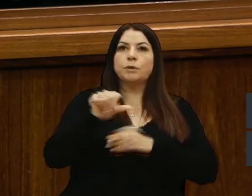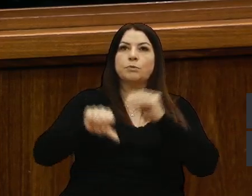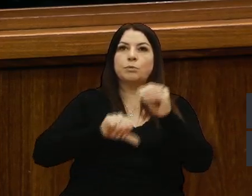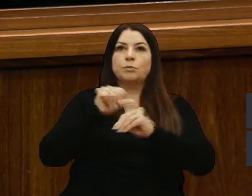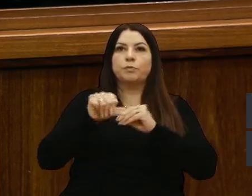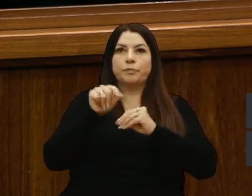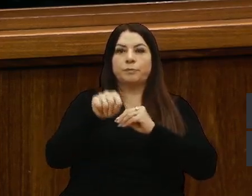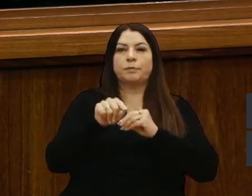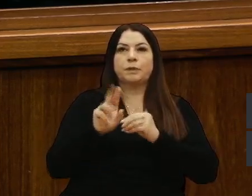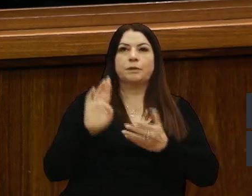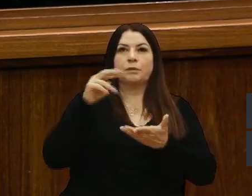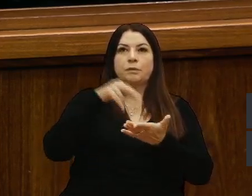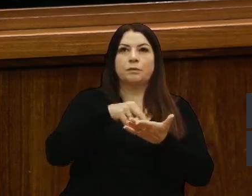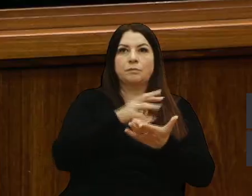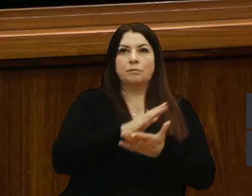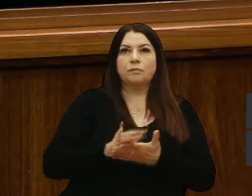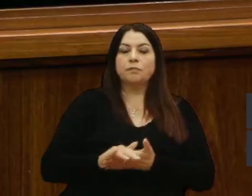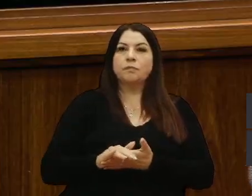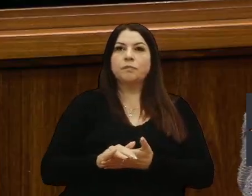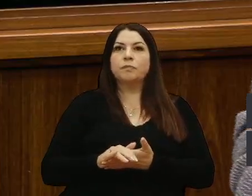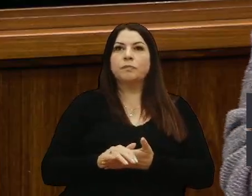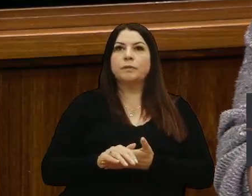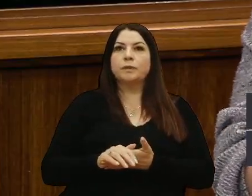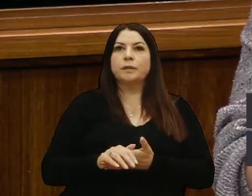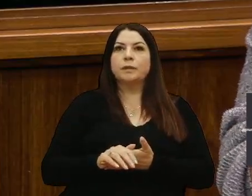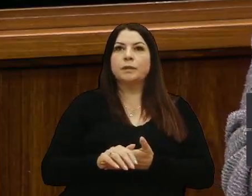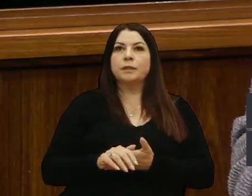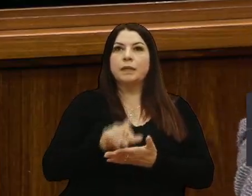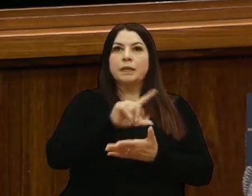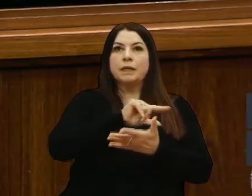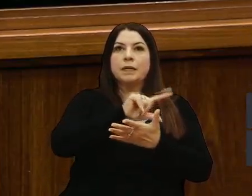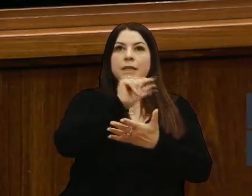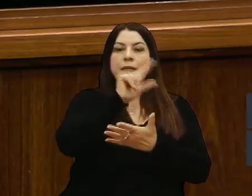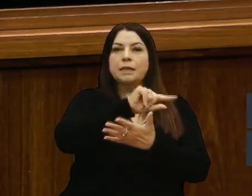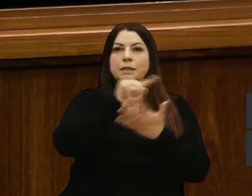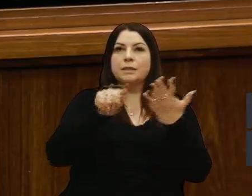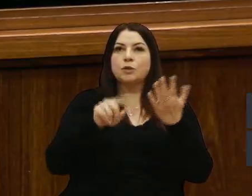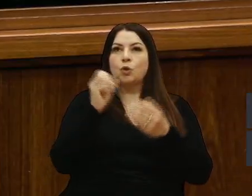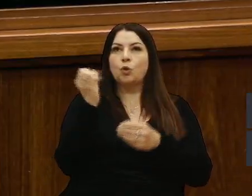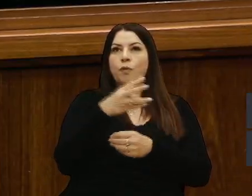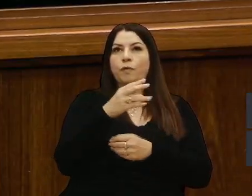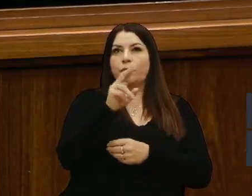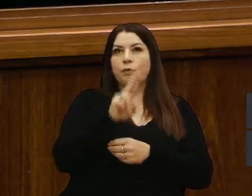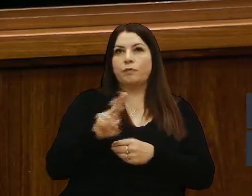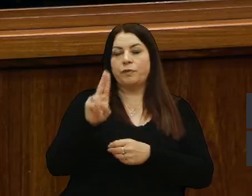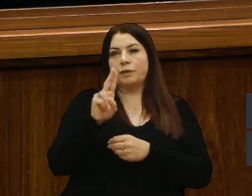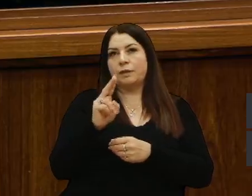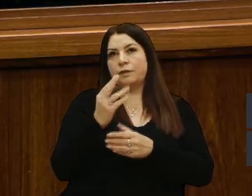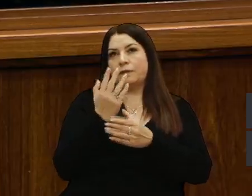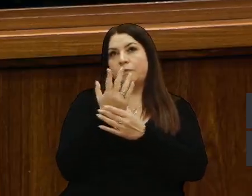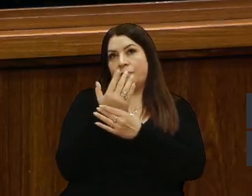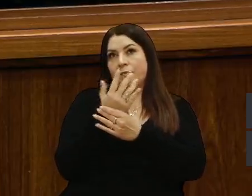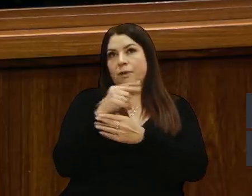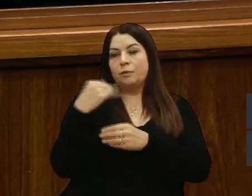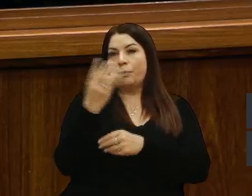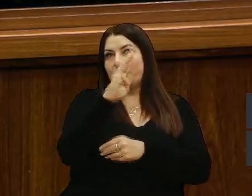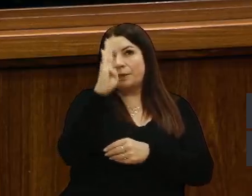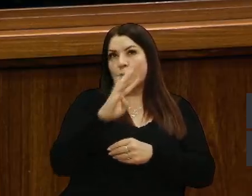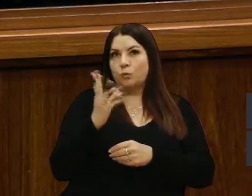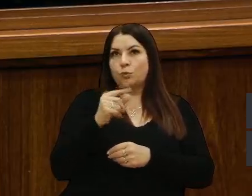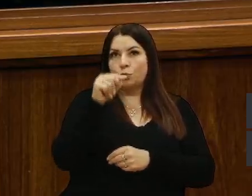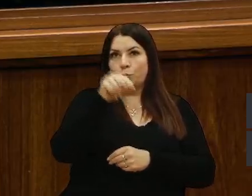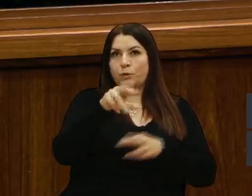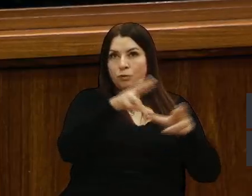modifica essa realidade quando entre as 10 novas universidades federais do Brasil inteiro, uma será